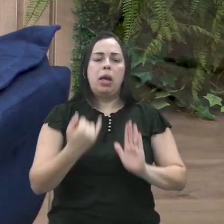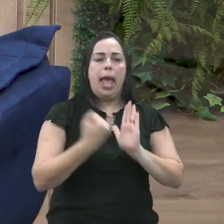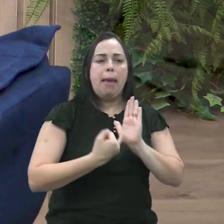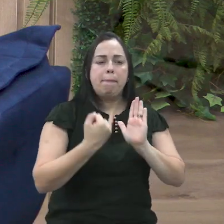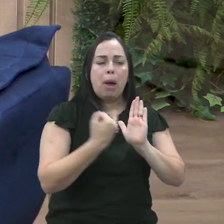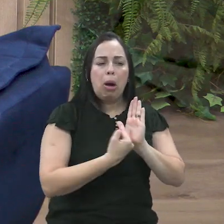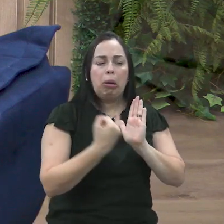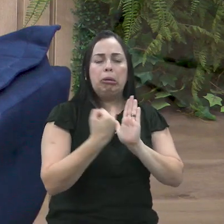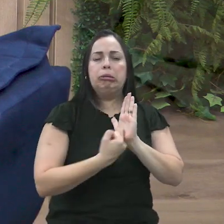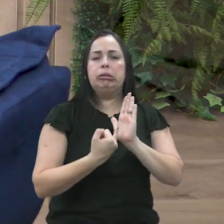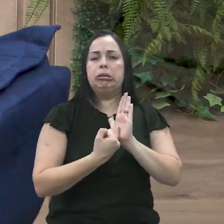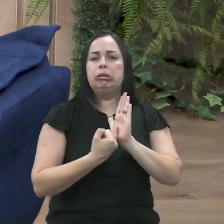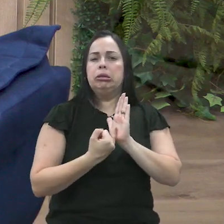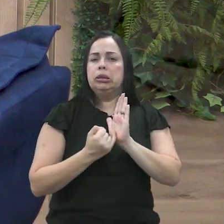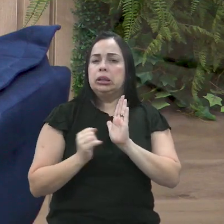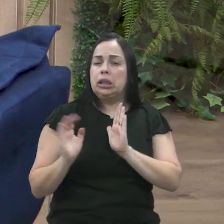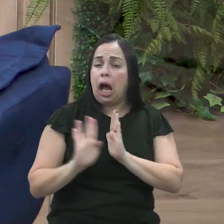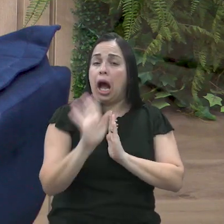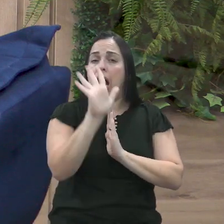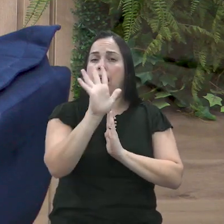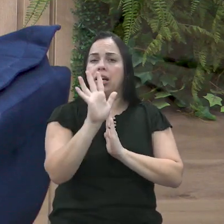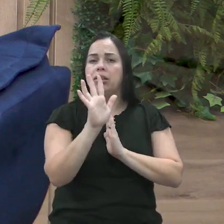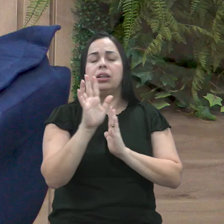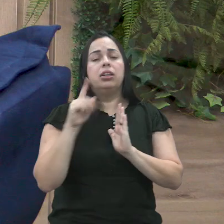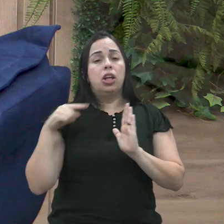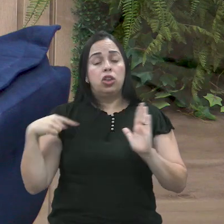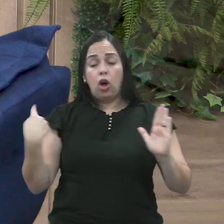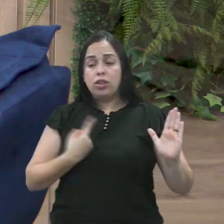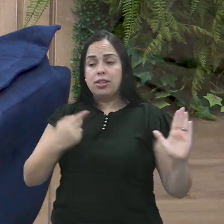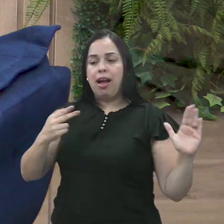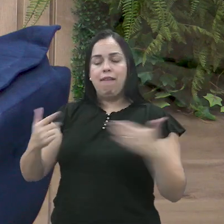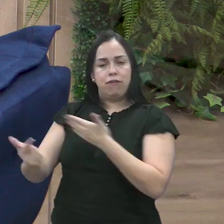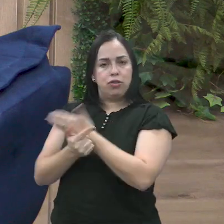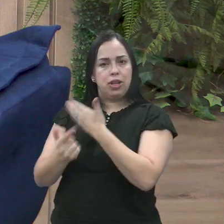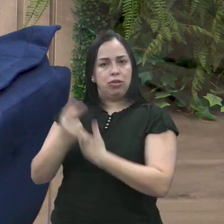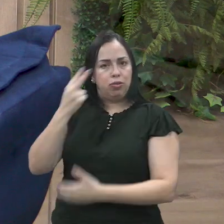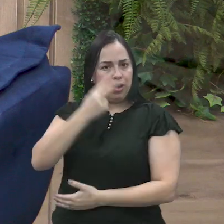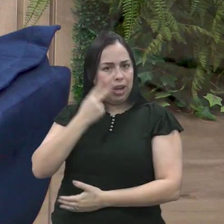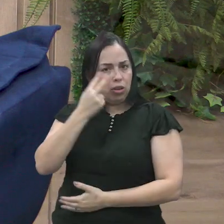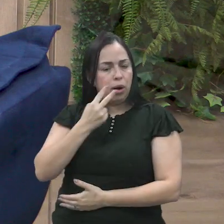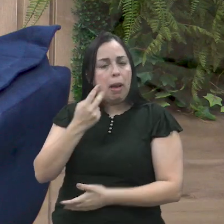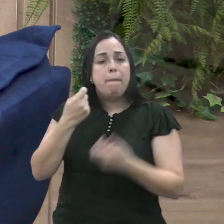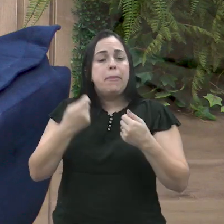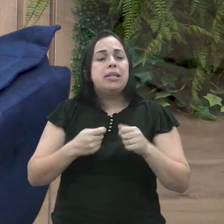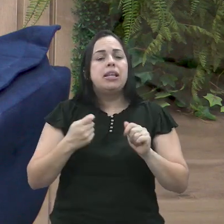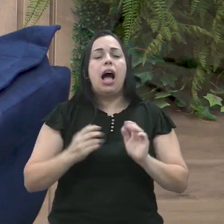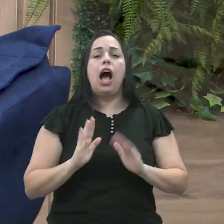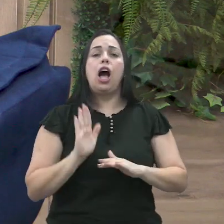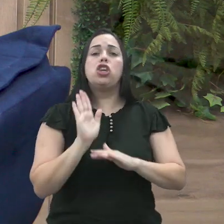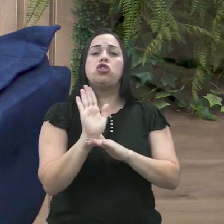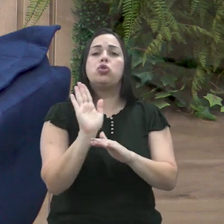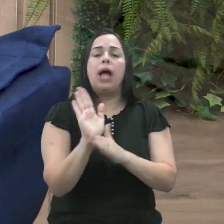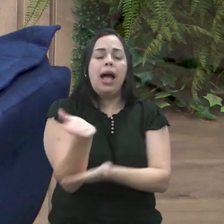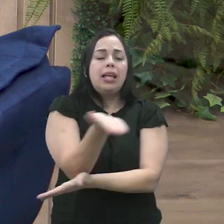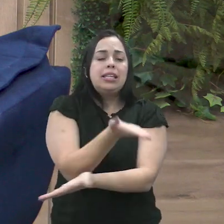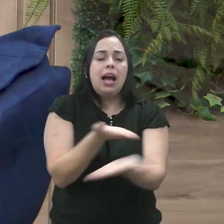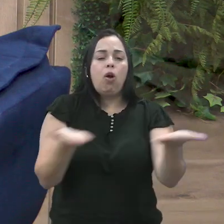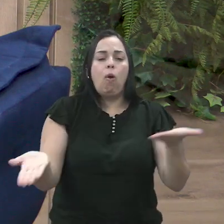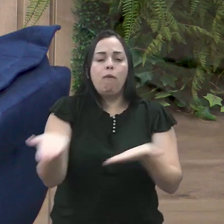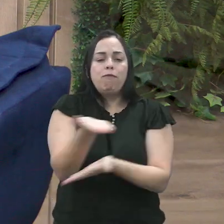empresa, você encontra empecilhos, a gente precisa facilitar cada vez mais. E isso é através do diálogo, né, da